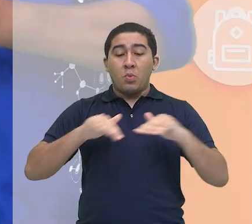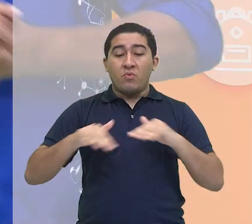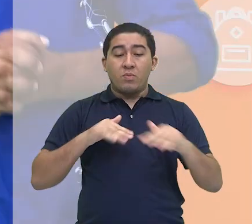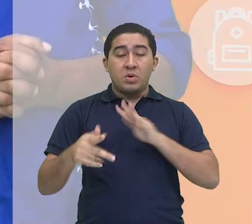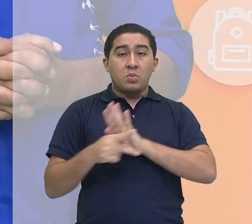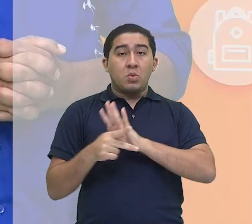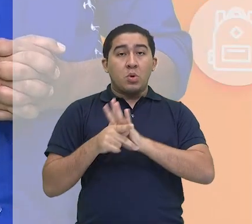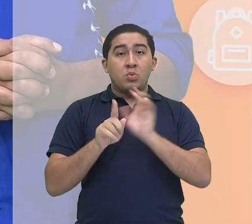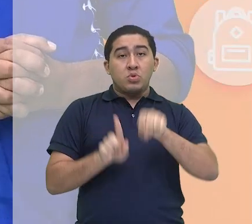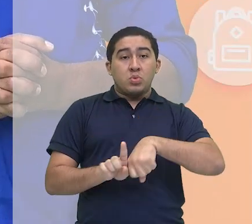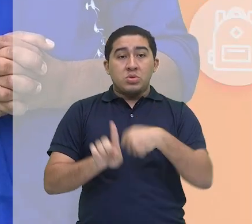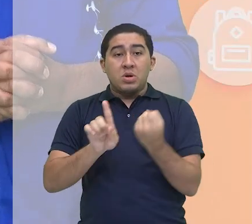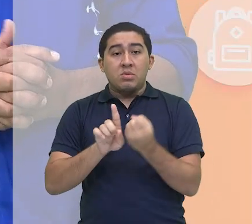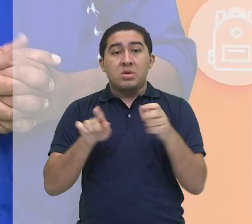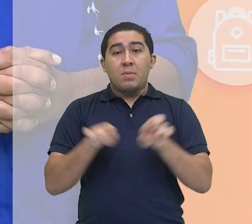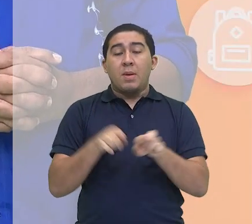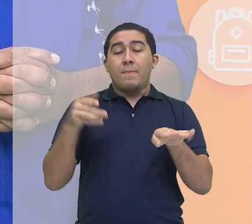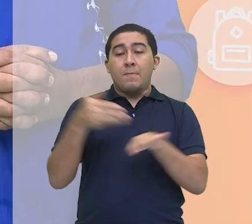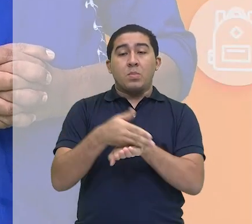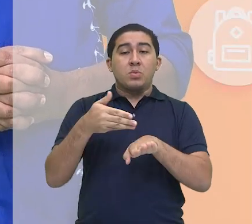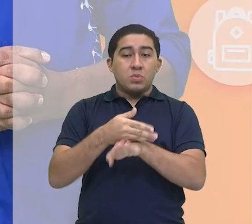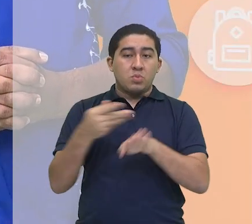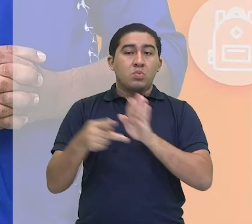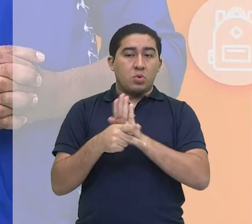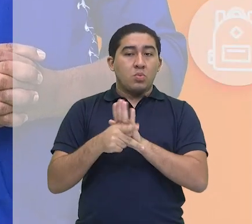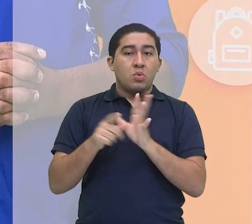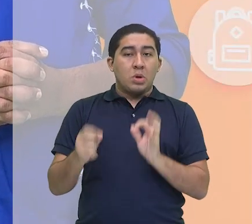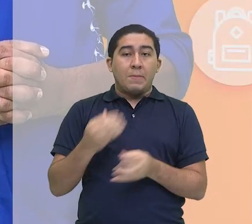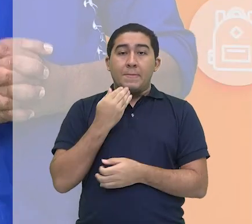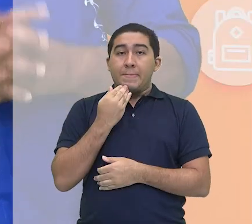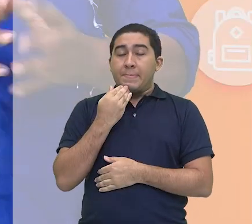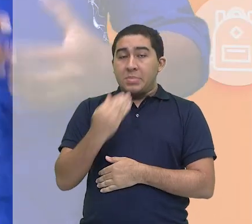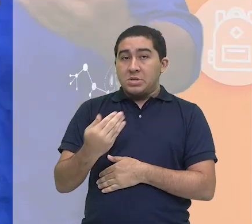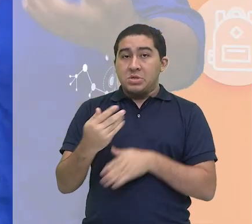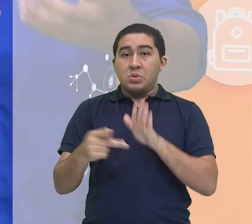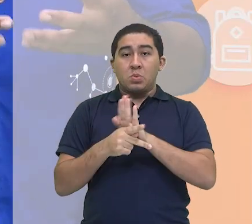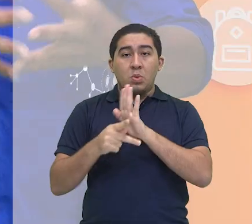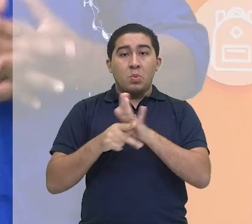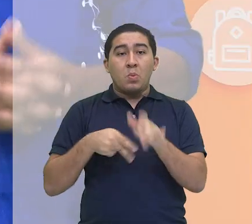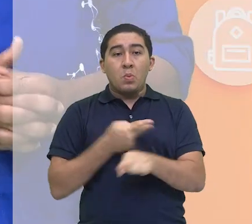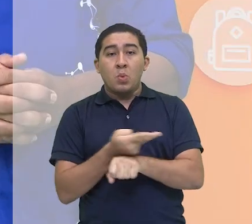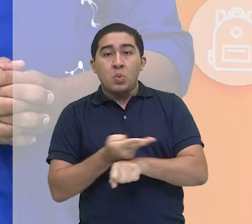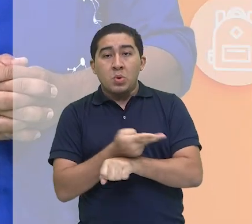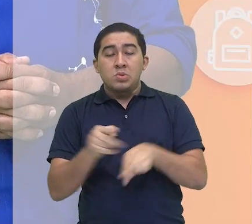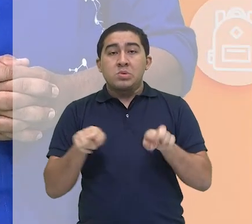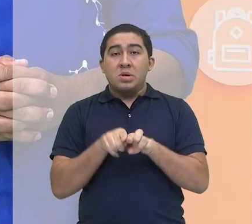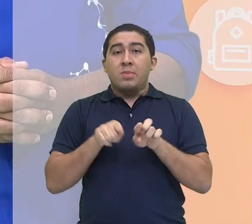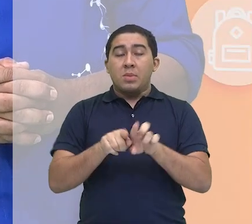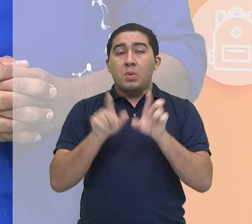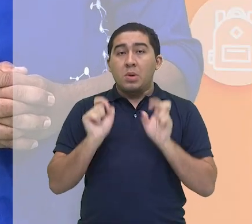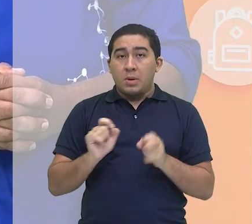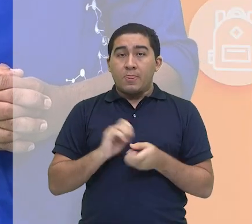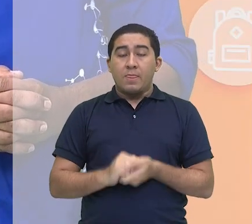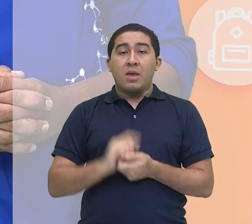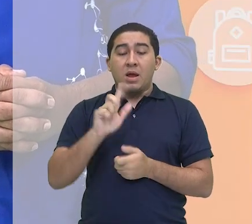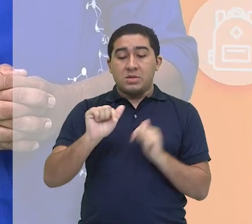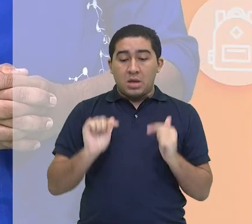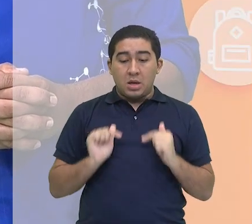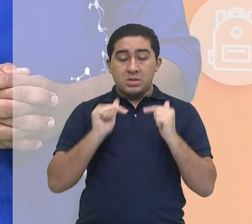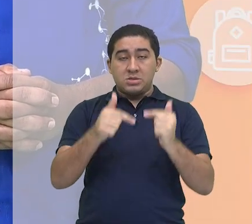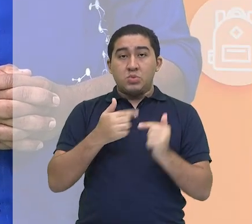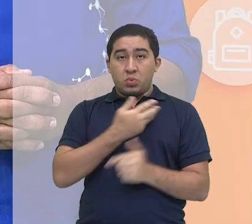movimentos sociais que participaram, pedindo aí e buscando essa